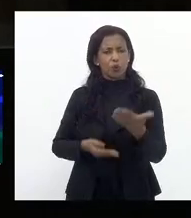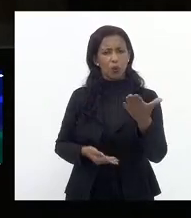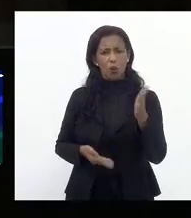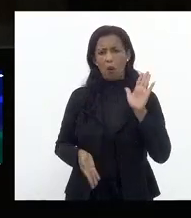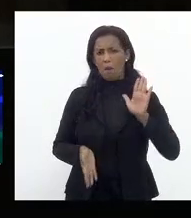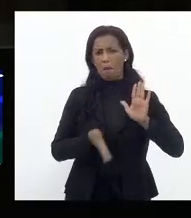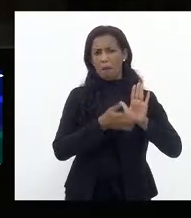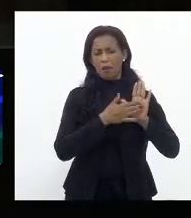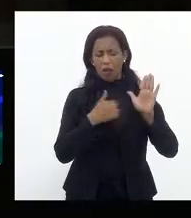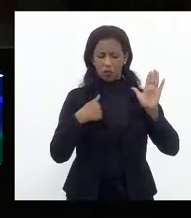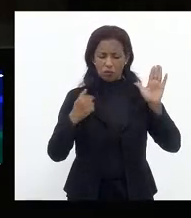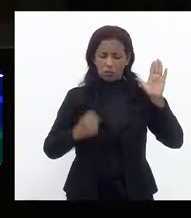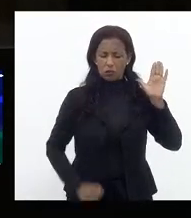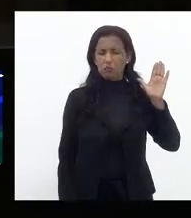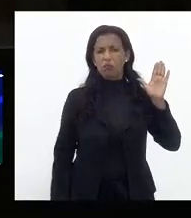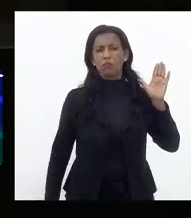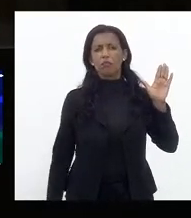mandato.